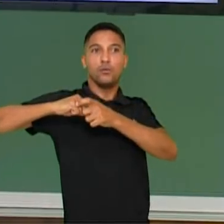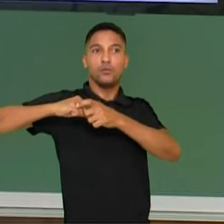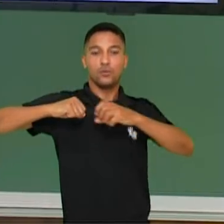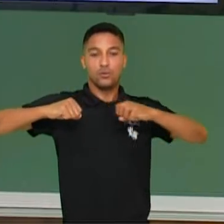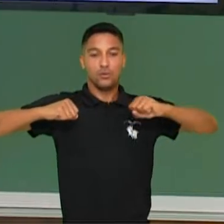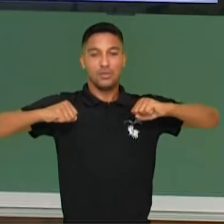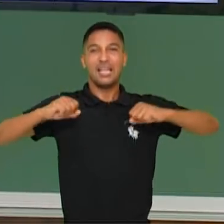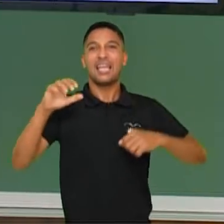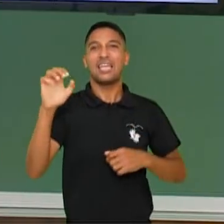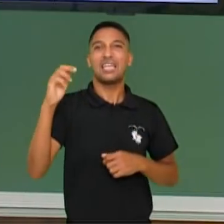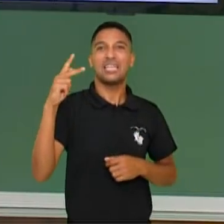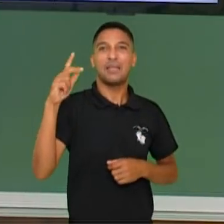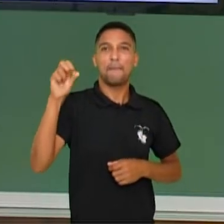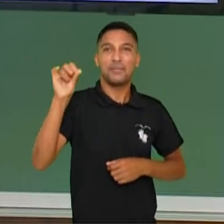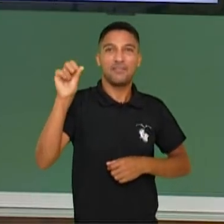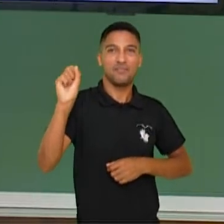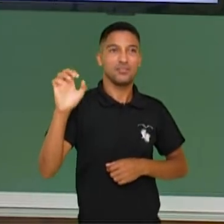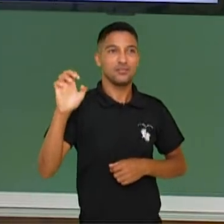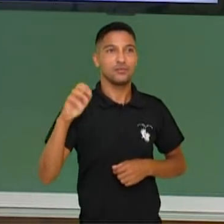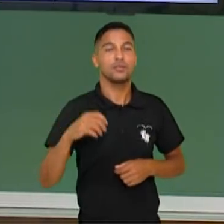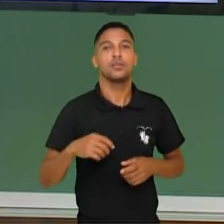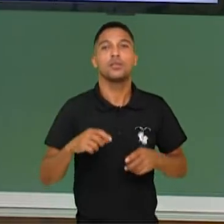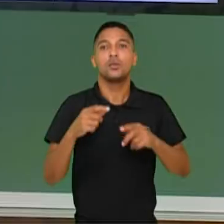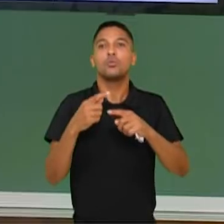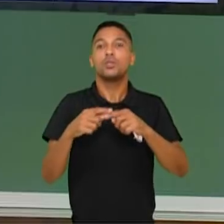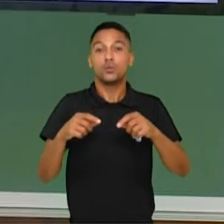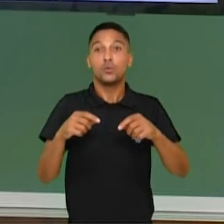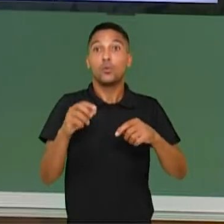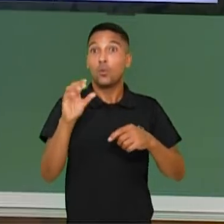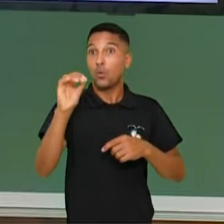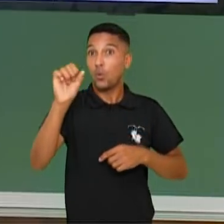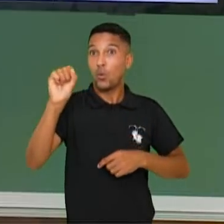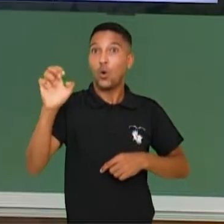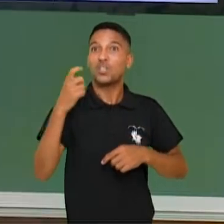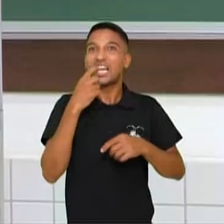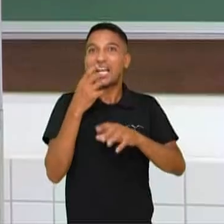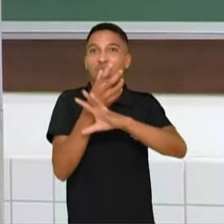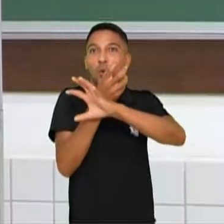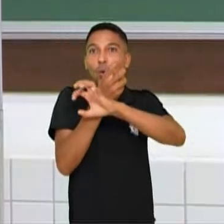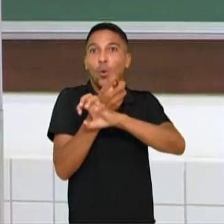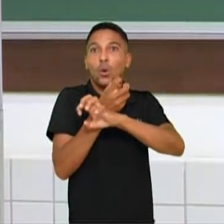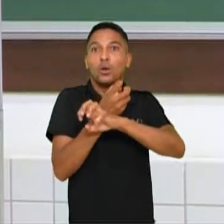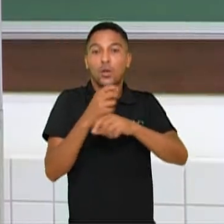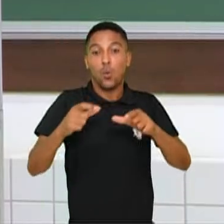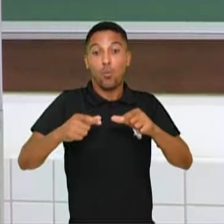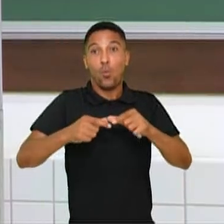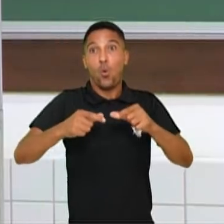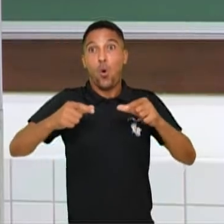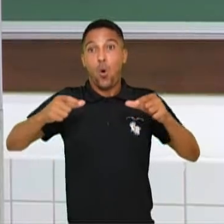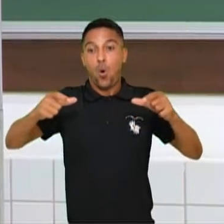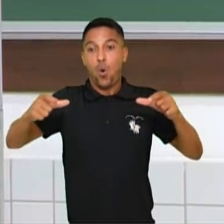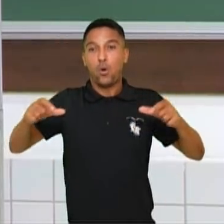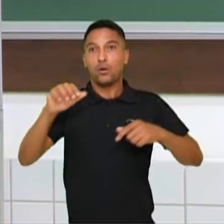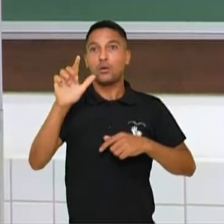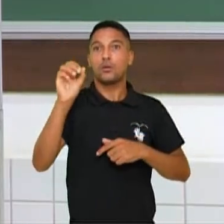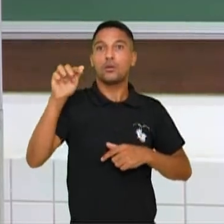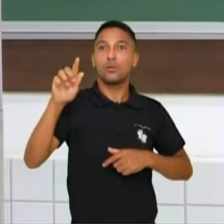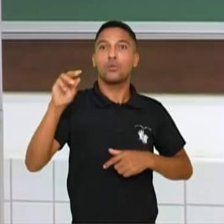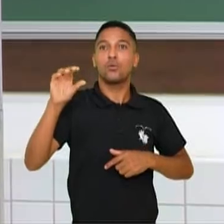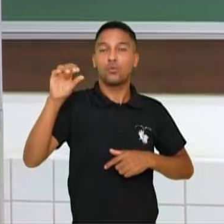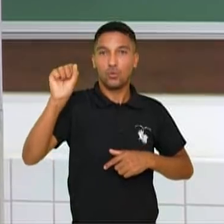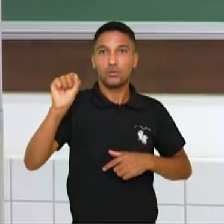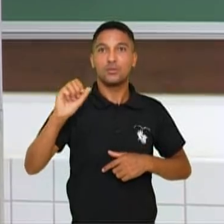nossas epífises. Então, ossos longos sempre vão ter 2 epífises e uma diáfise. Que